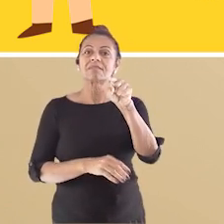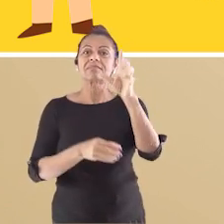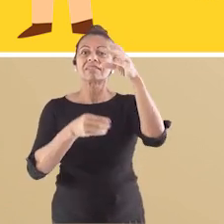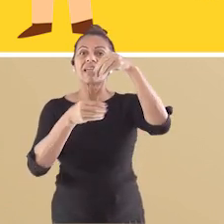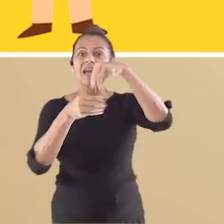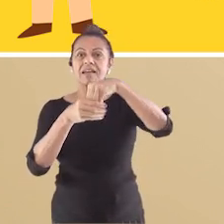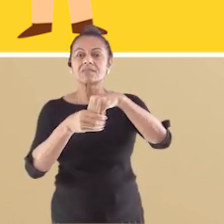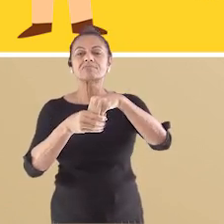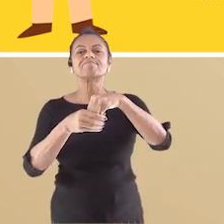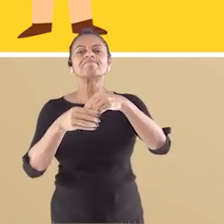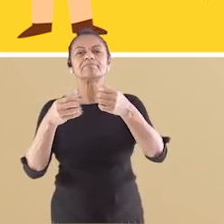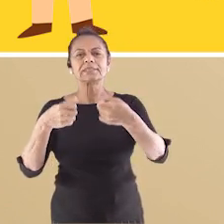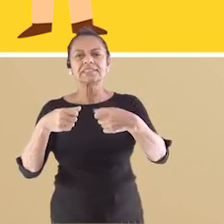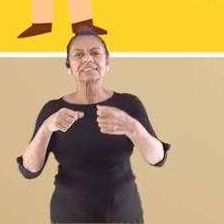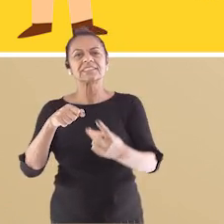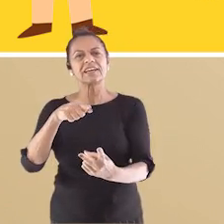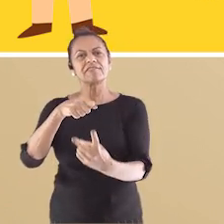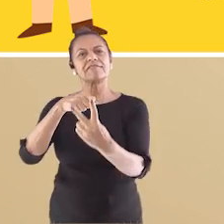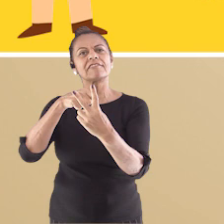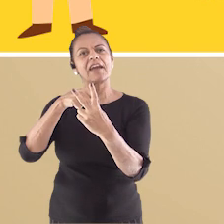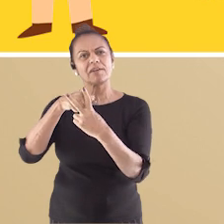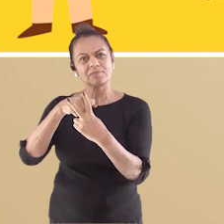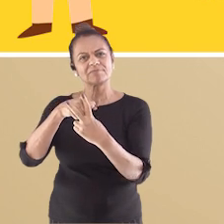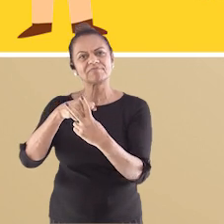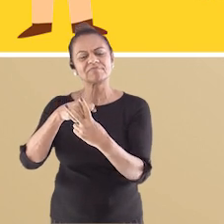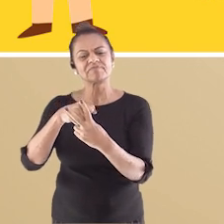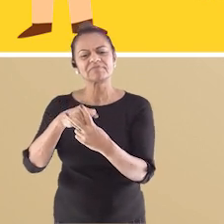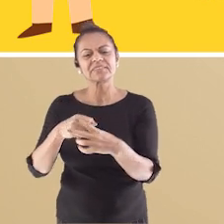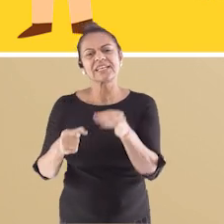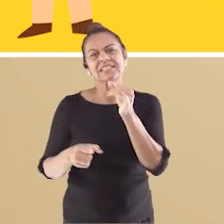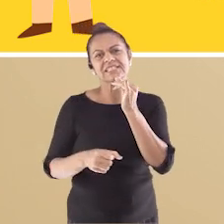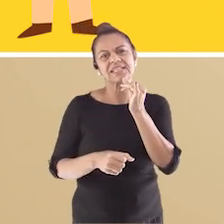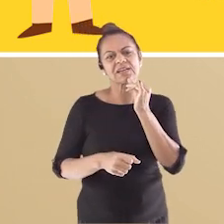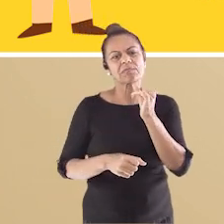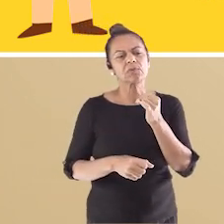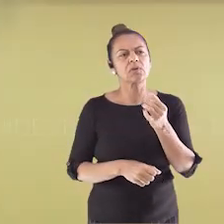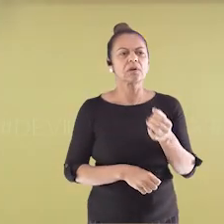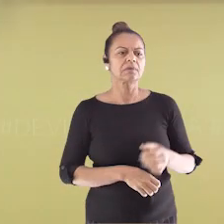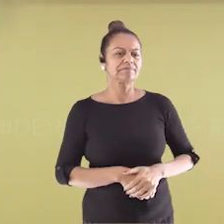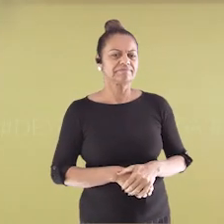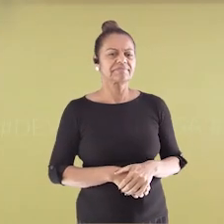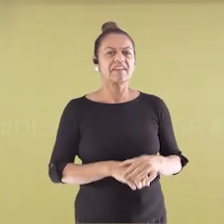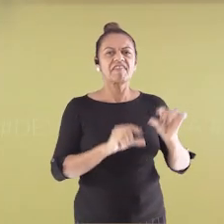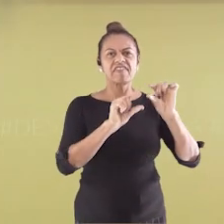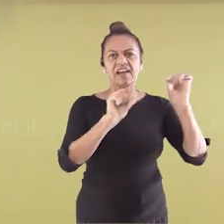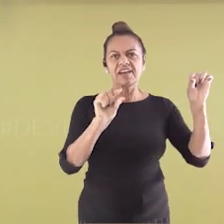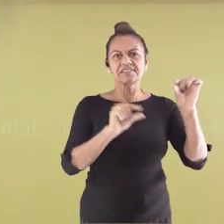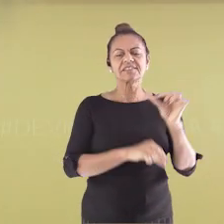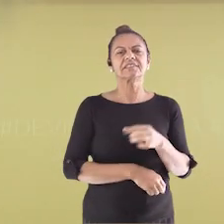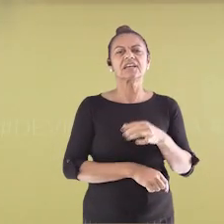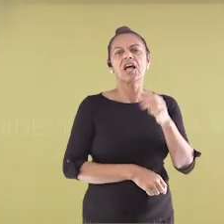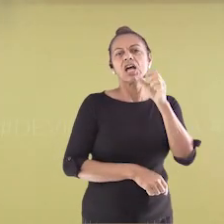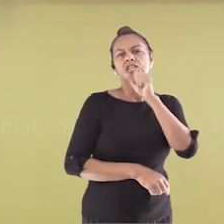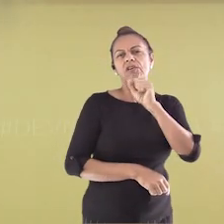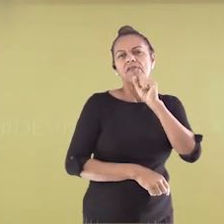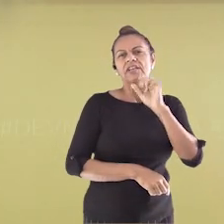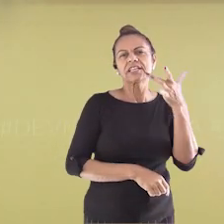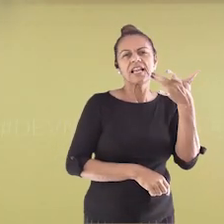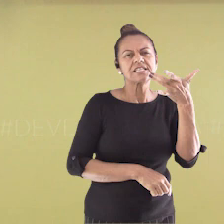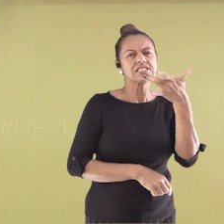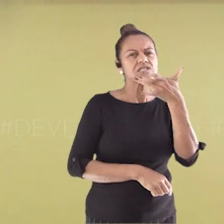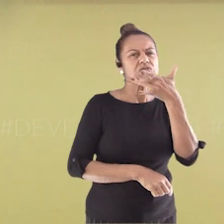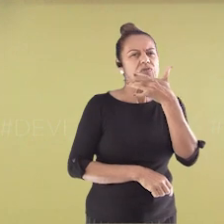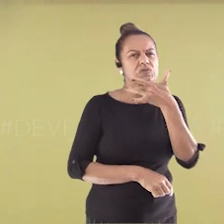é a mesma coisa que uma frase, porém, a oração precisa de um verbo. Vamos ver um exemplo. Que